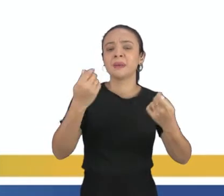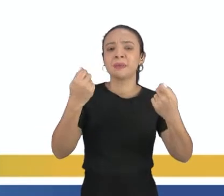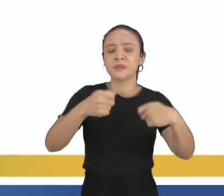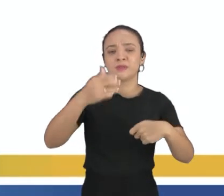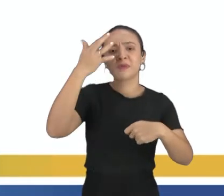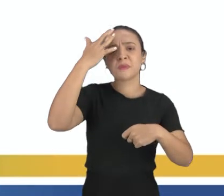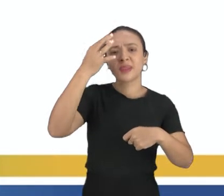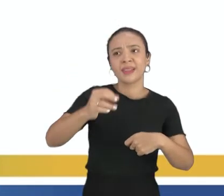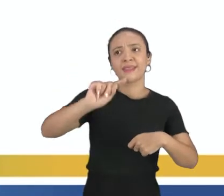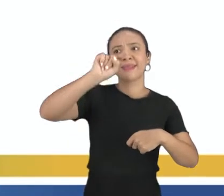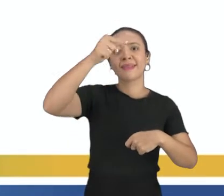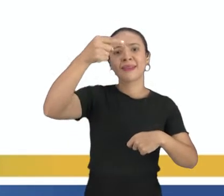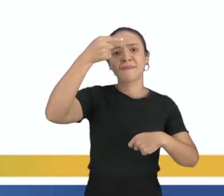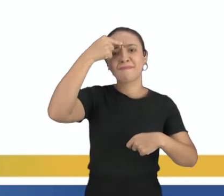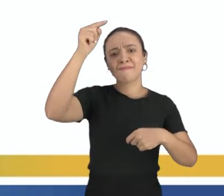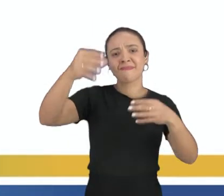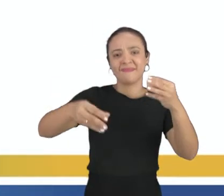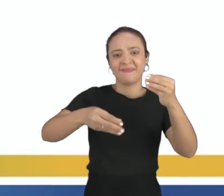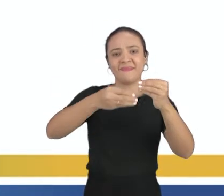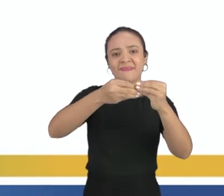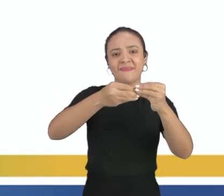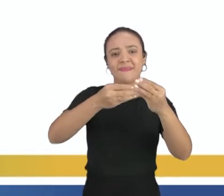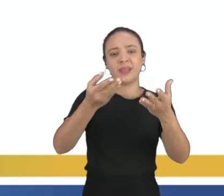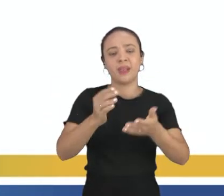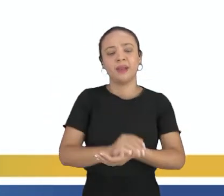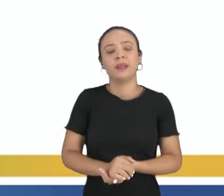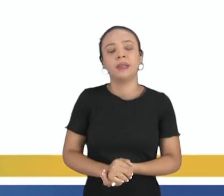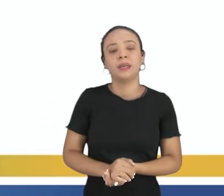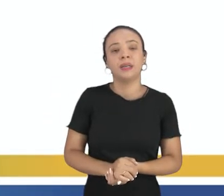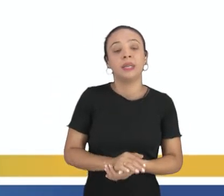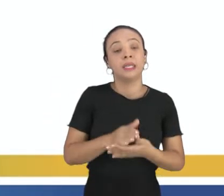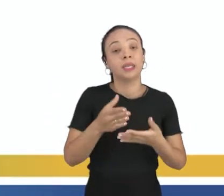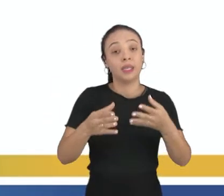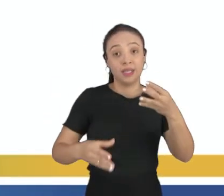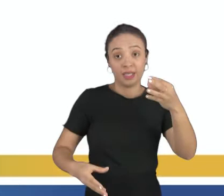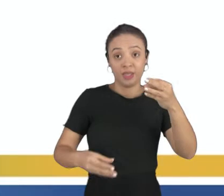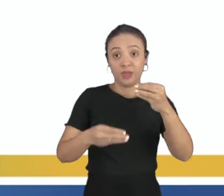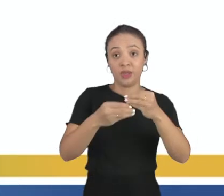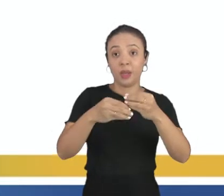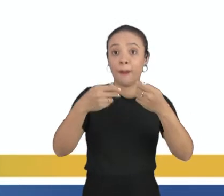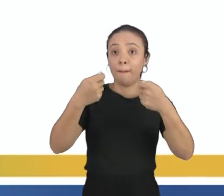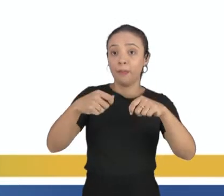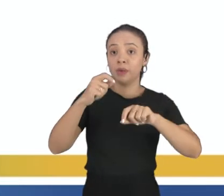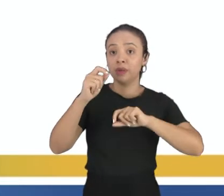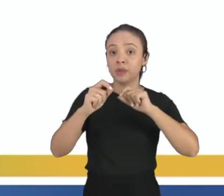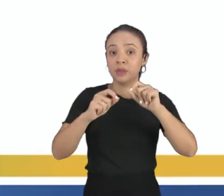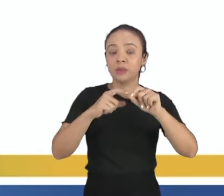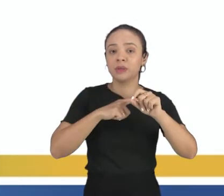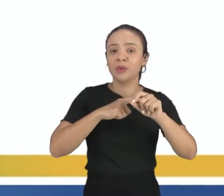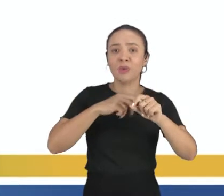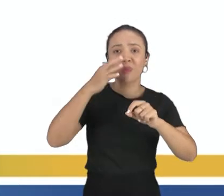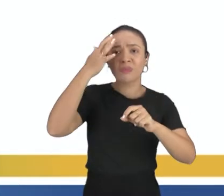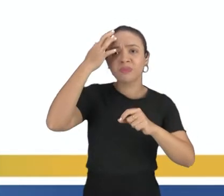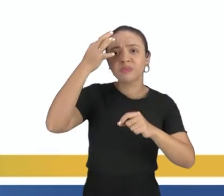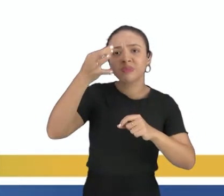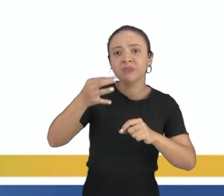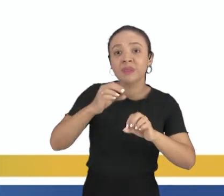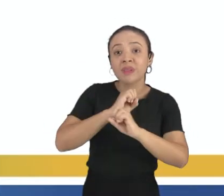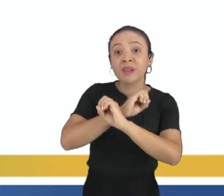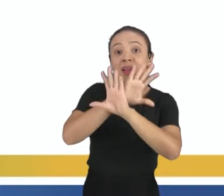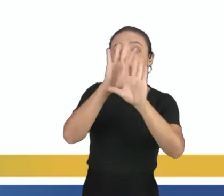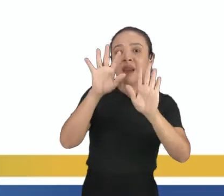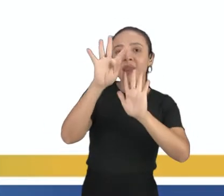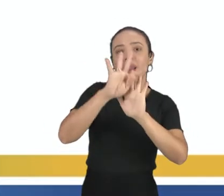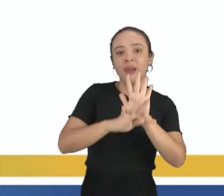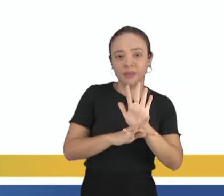entender. Lembrando que a resenha, assim como também o resumo, eles precisam de uma compreensão. Você